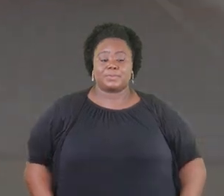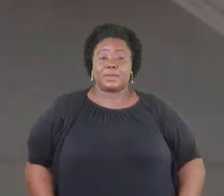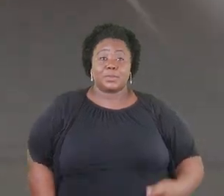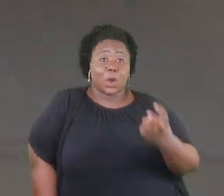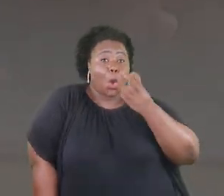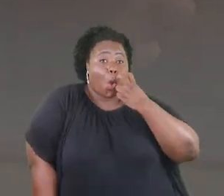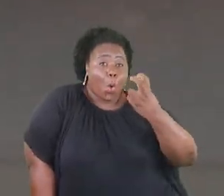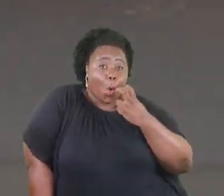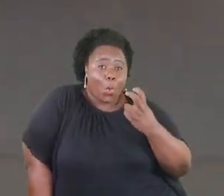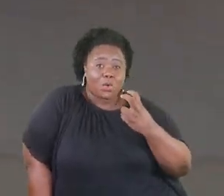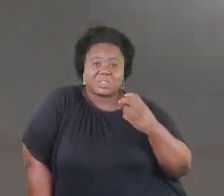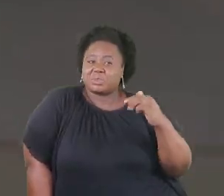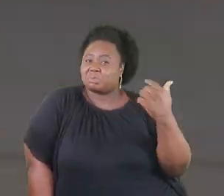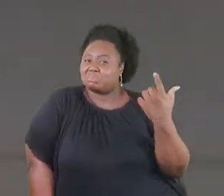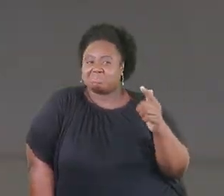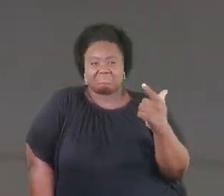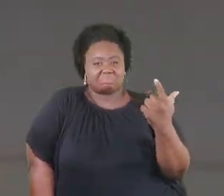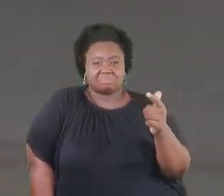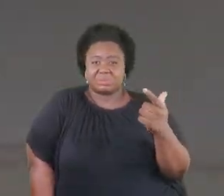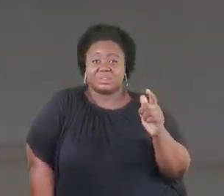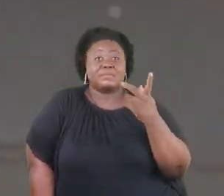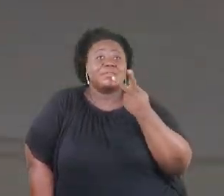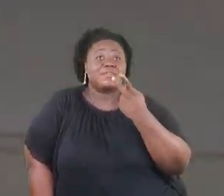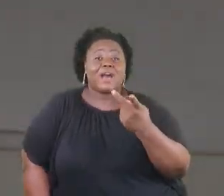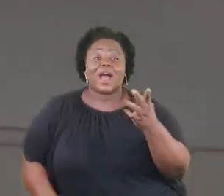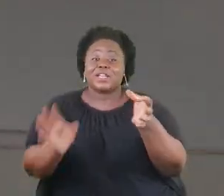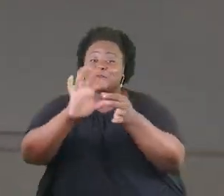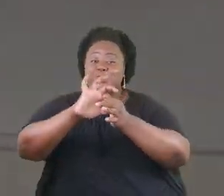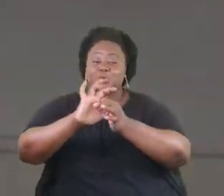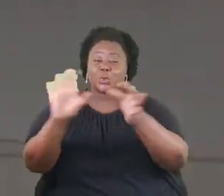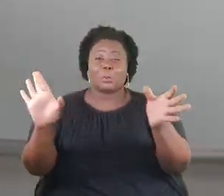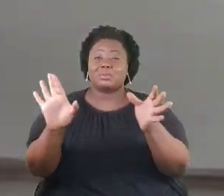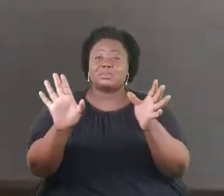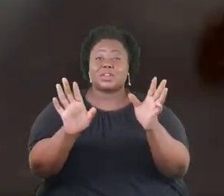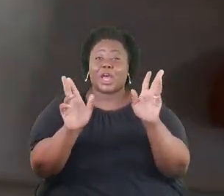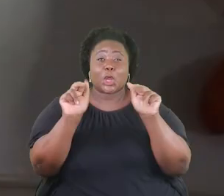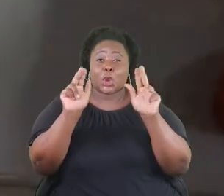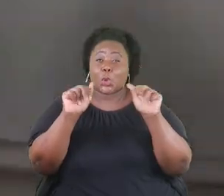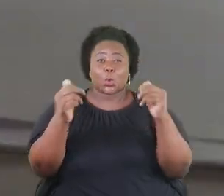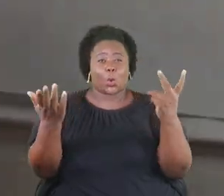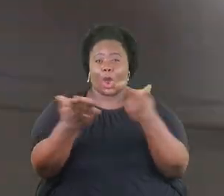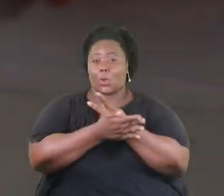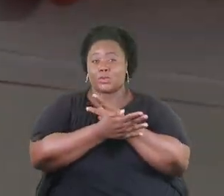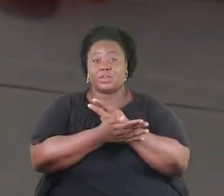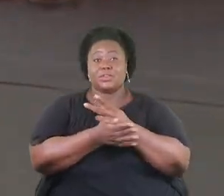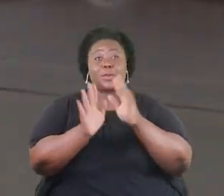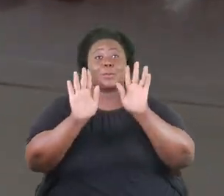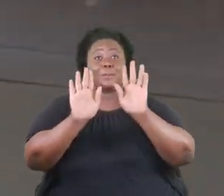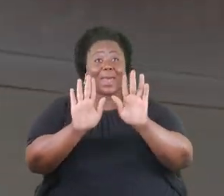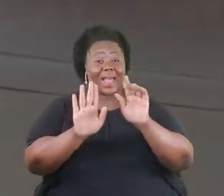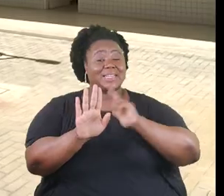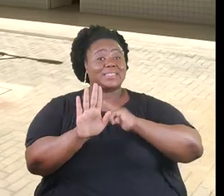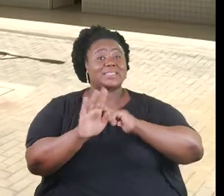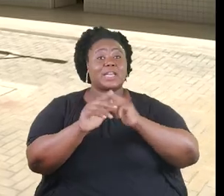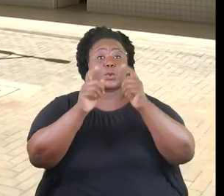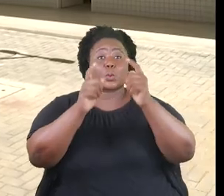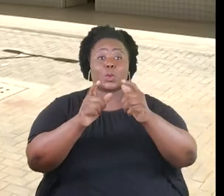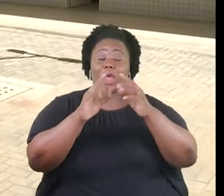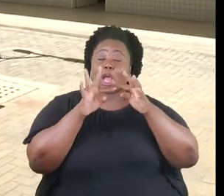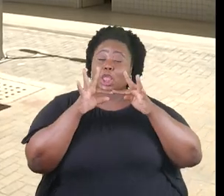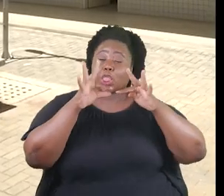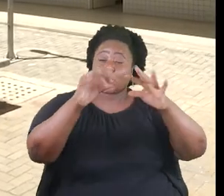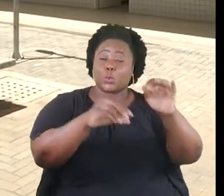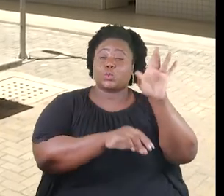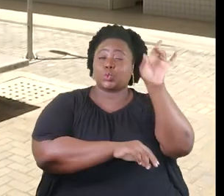Ipiranga que não existiu trata de uma independência que ainda não existe. Mas há um lugar em que todos